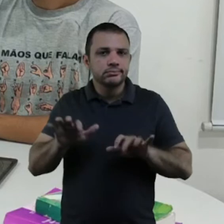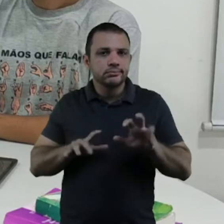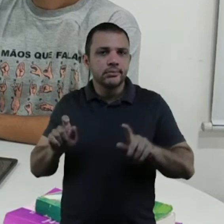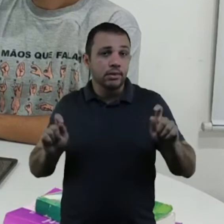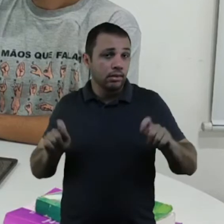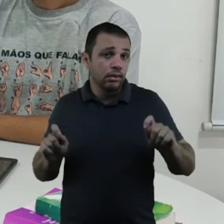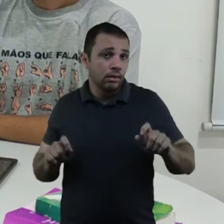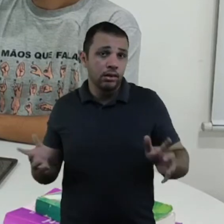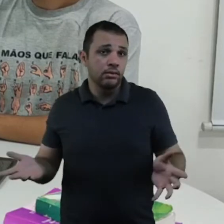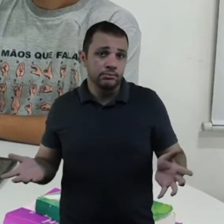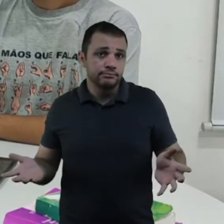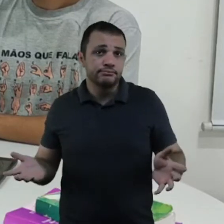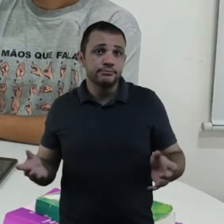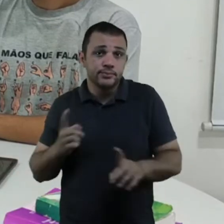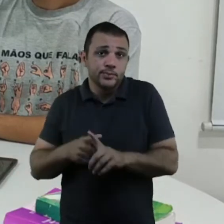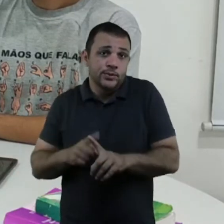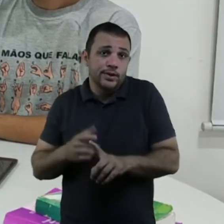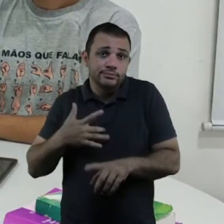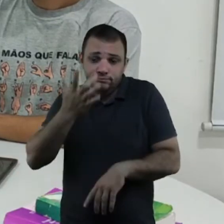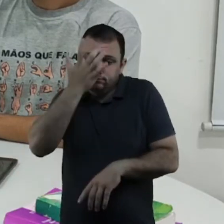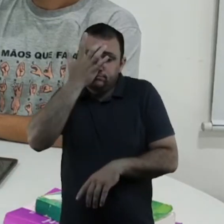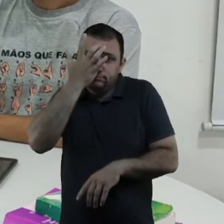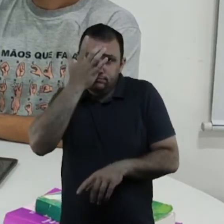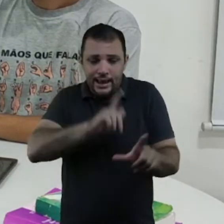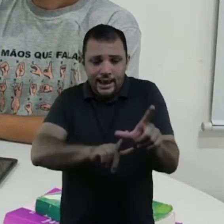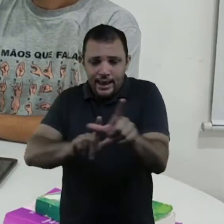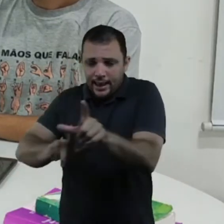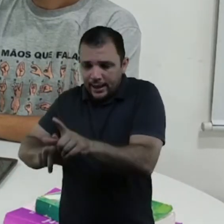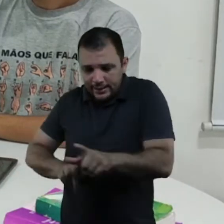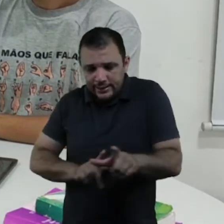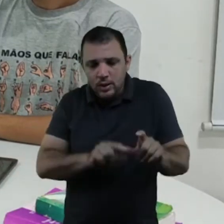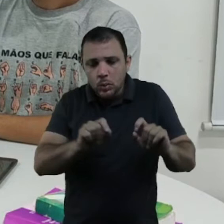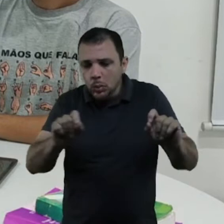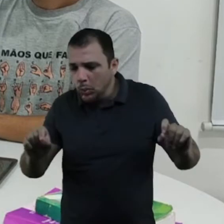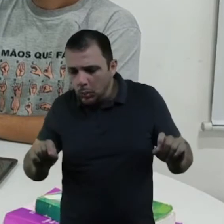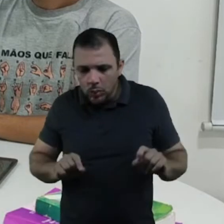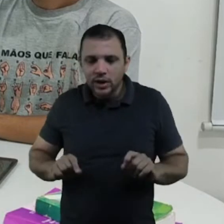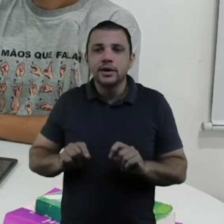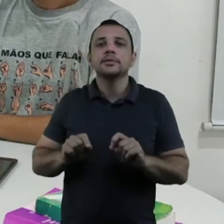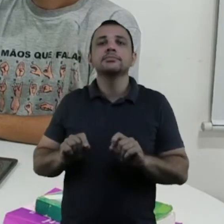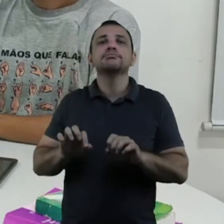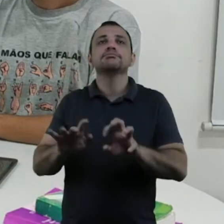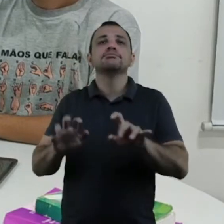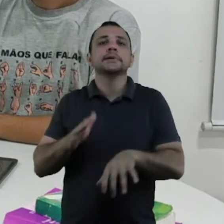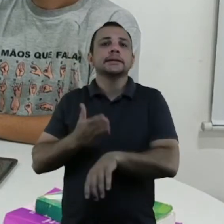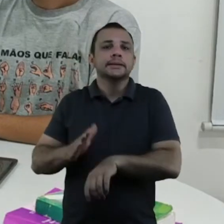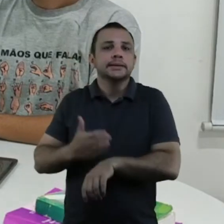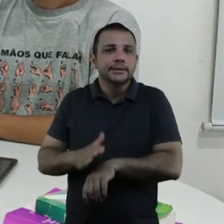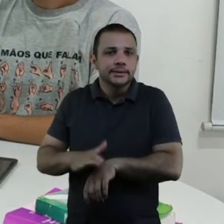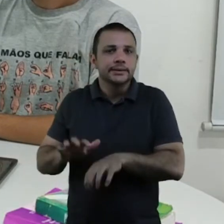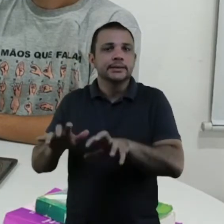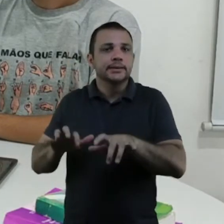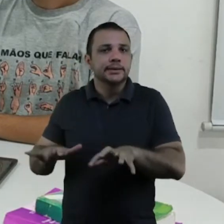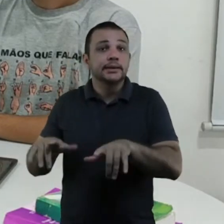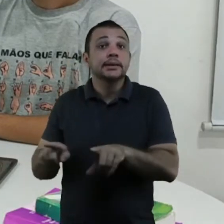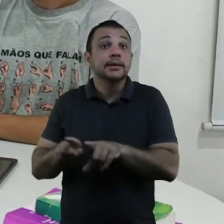por aí, com base nessa disposição que a gente já sabe, a gente treina para isso, e com base